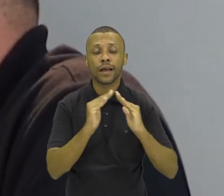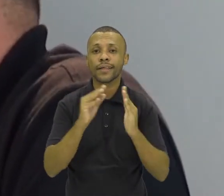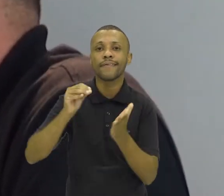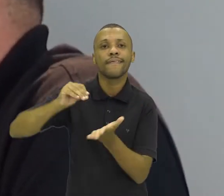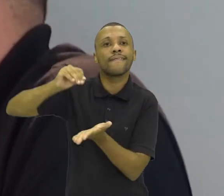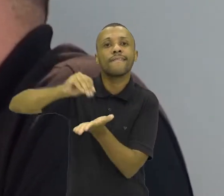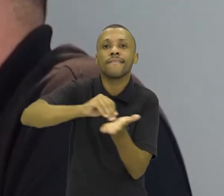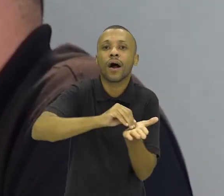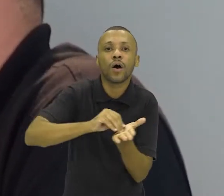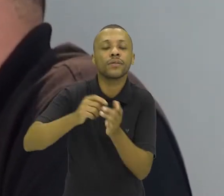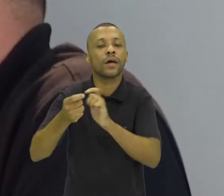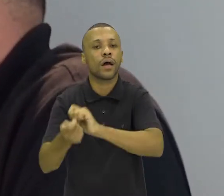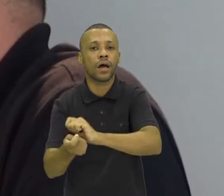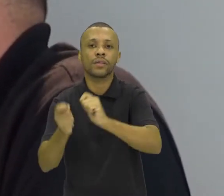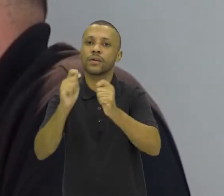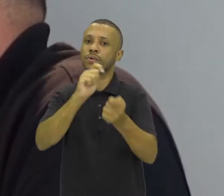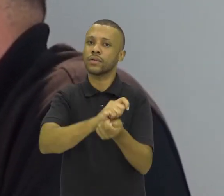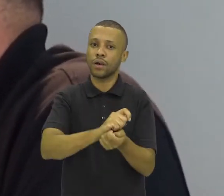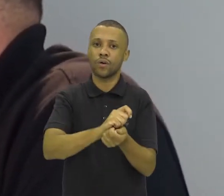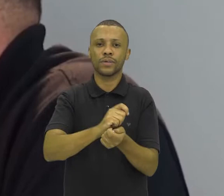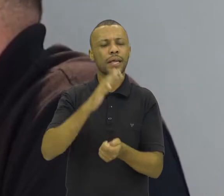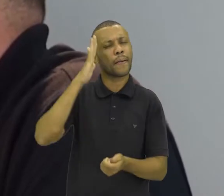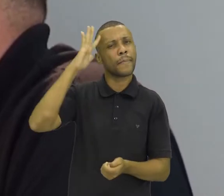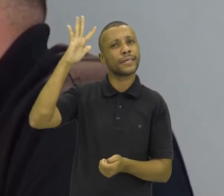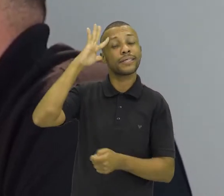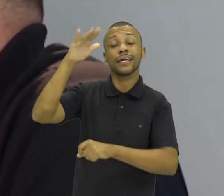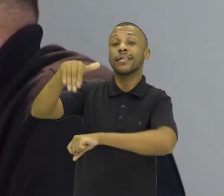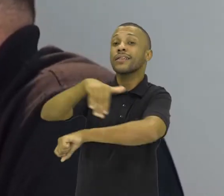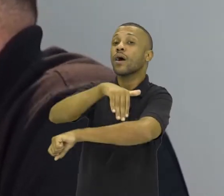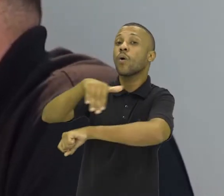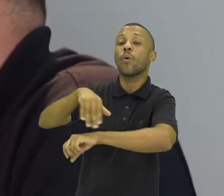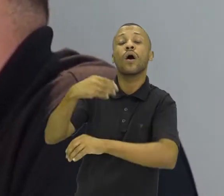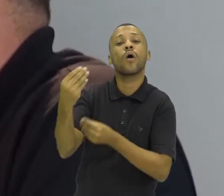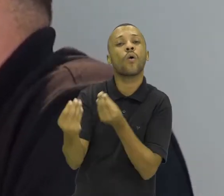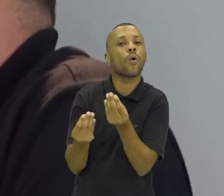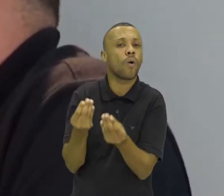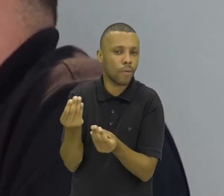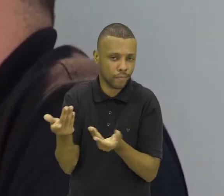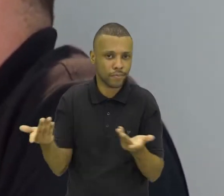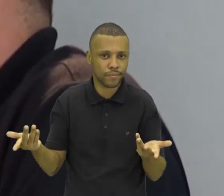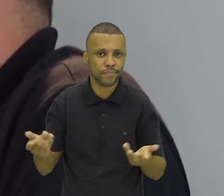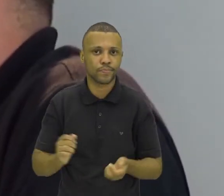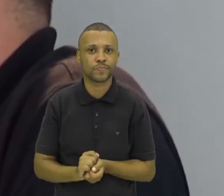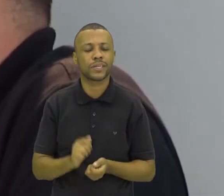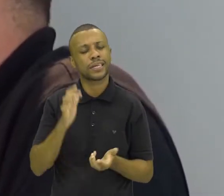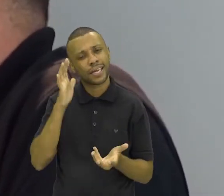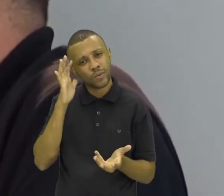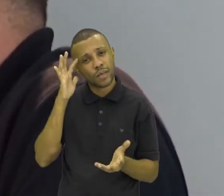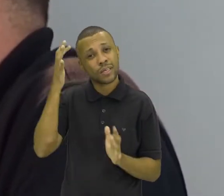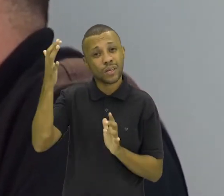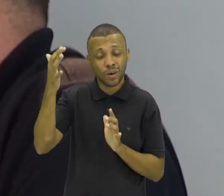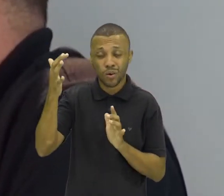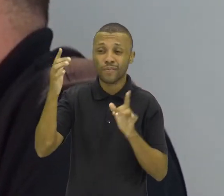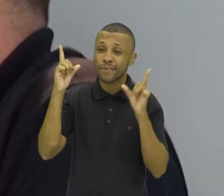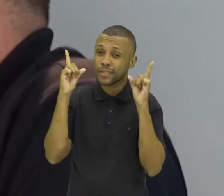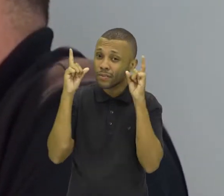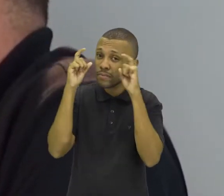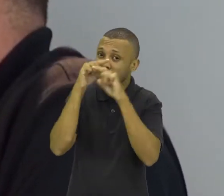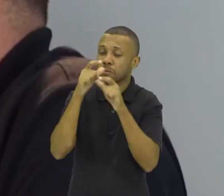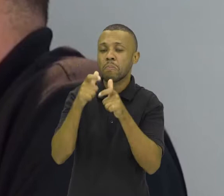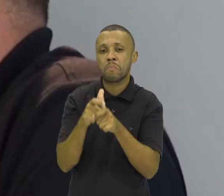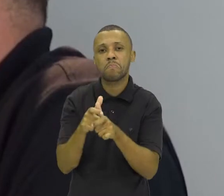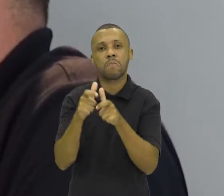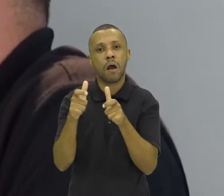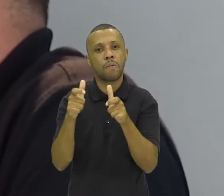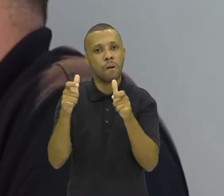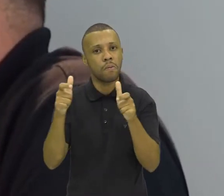sua casa não te recebe 100%, você imagina na rua como é que vai ser. Sim. E aí, há 24 anos, é 1 leão por dia,